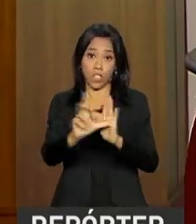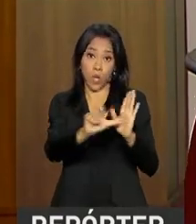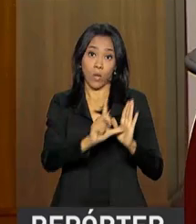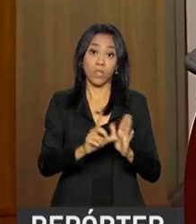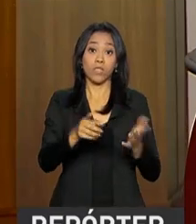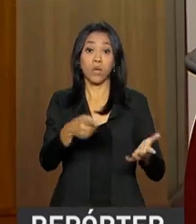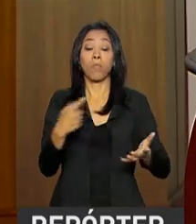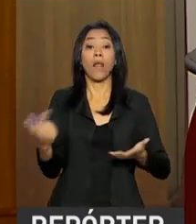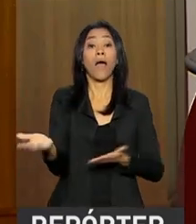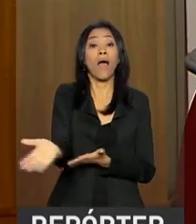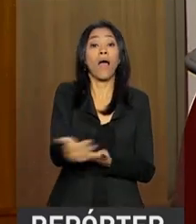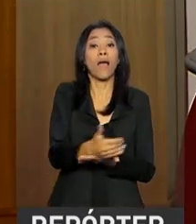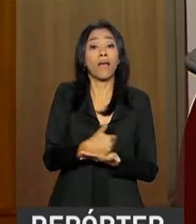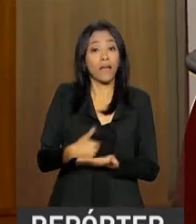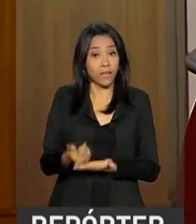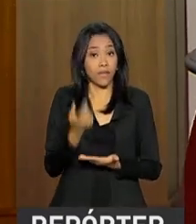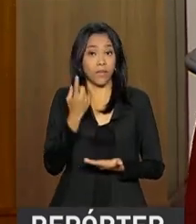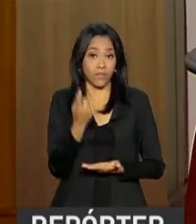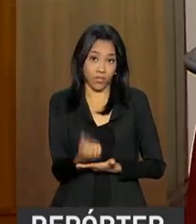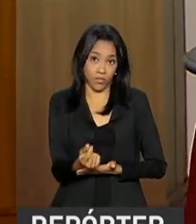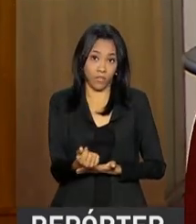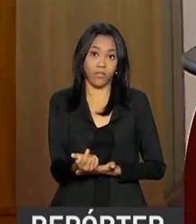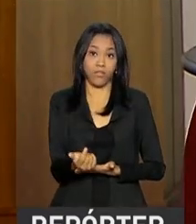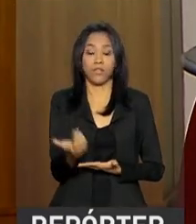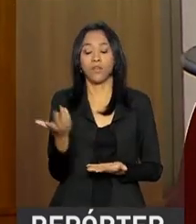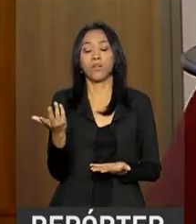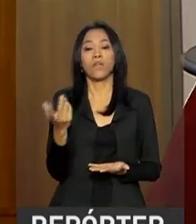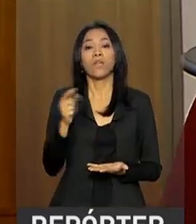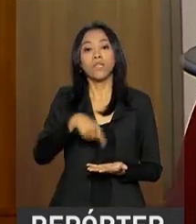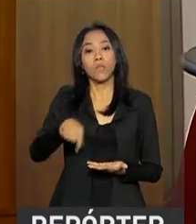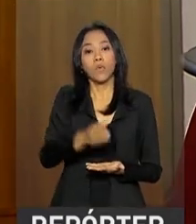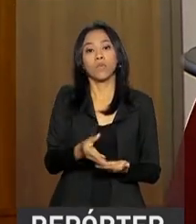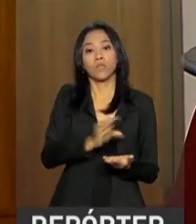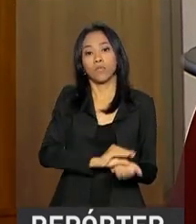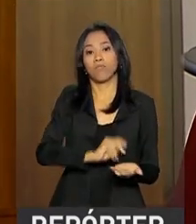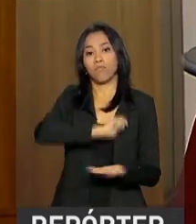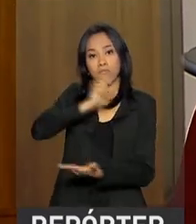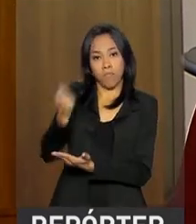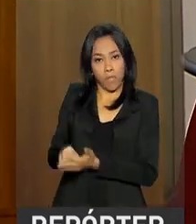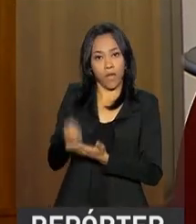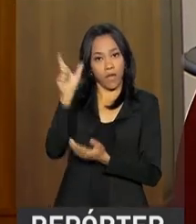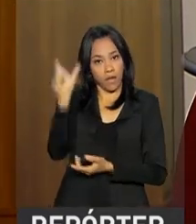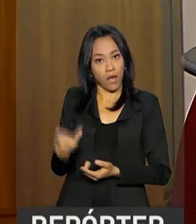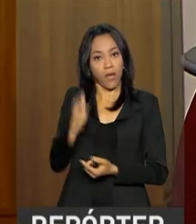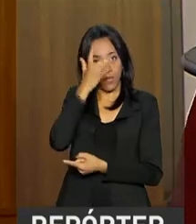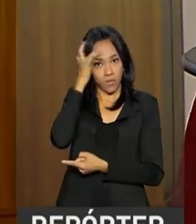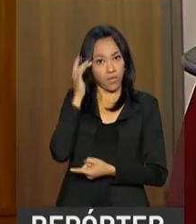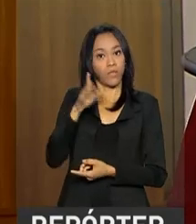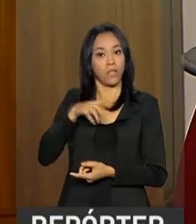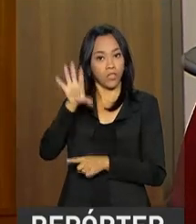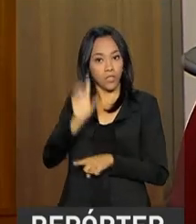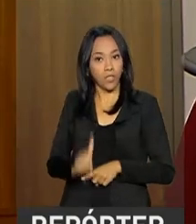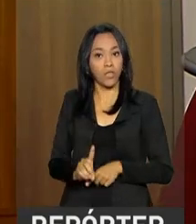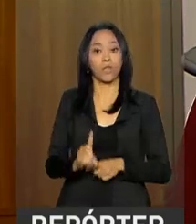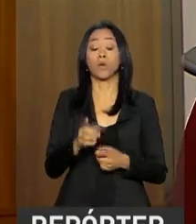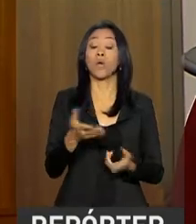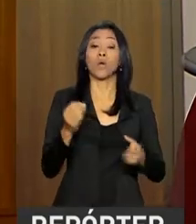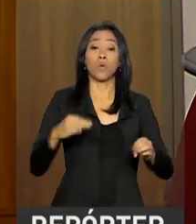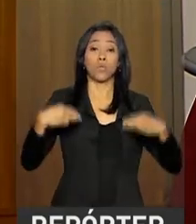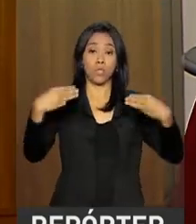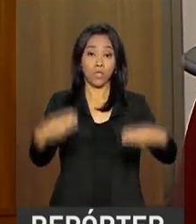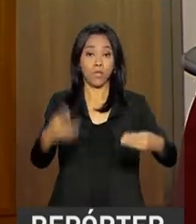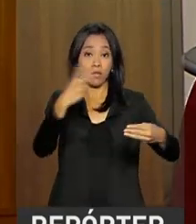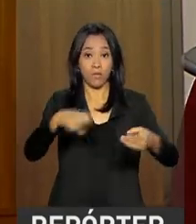de arrecadação e distribuição dos recursos gerados a partir do direito autoral mais transparente, o Ministério da